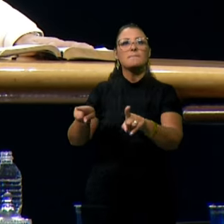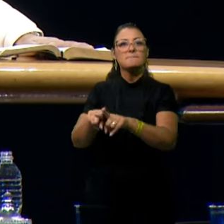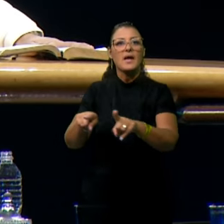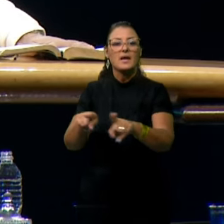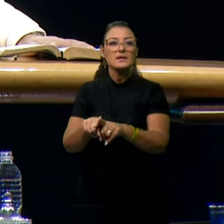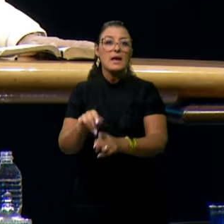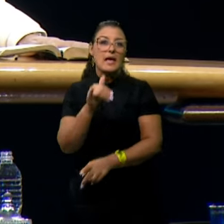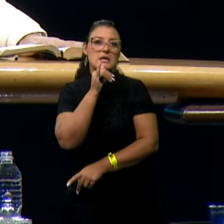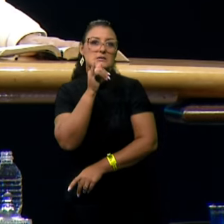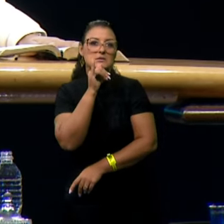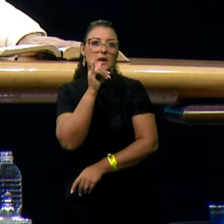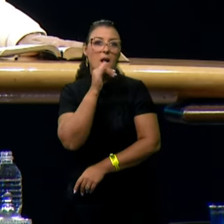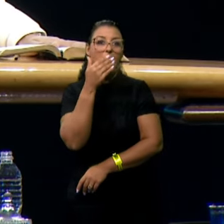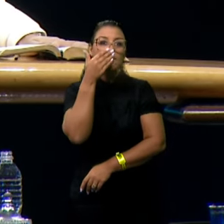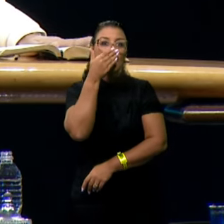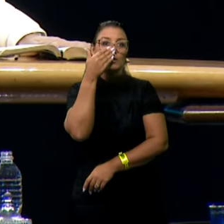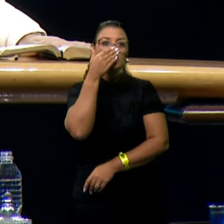prostituta